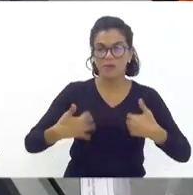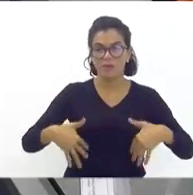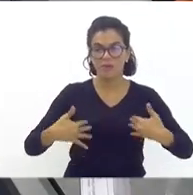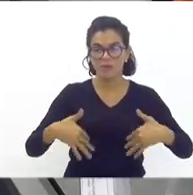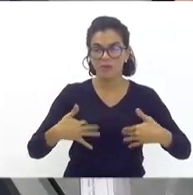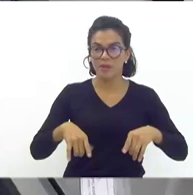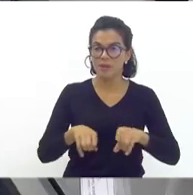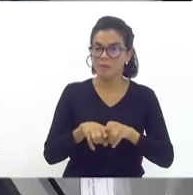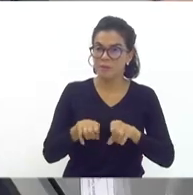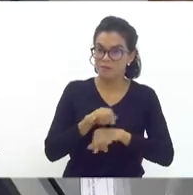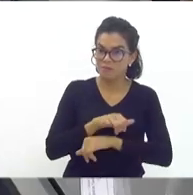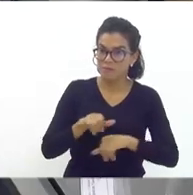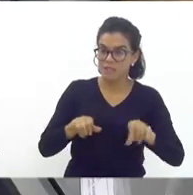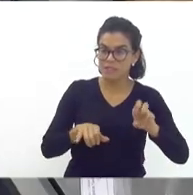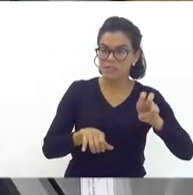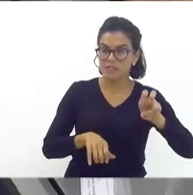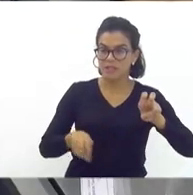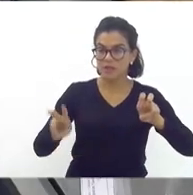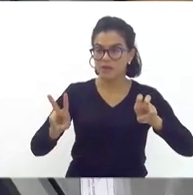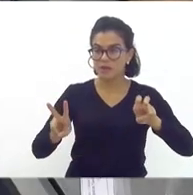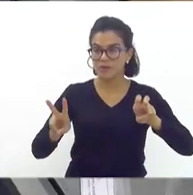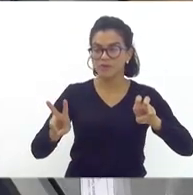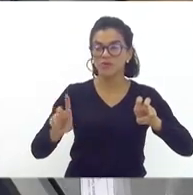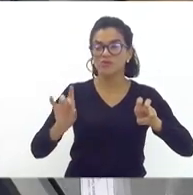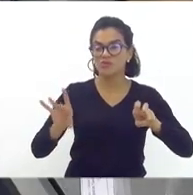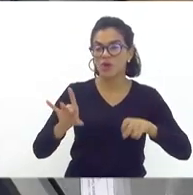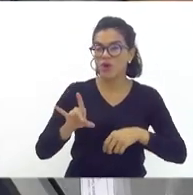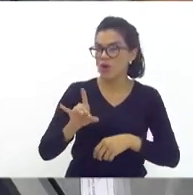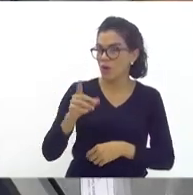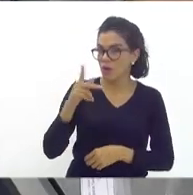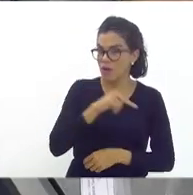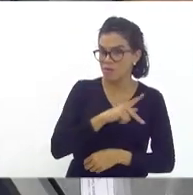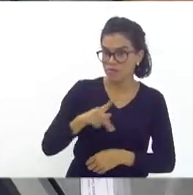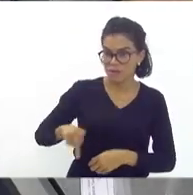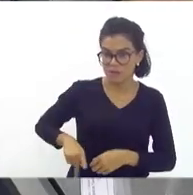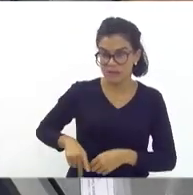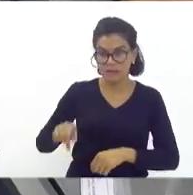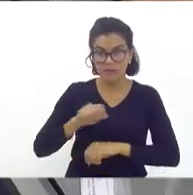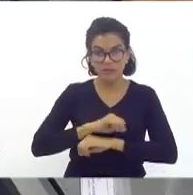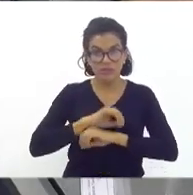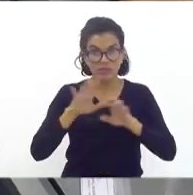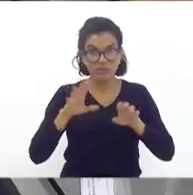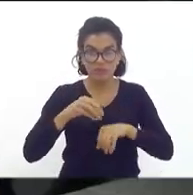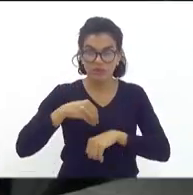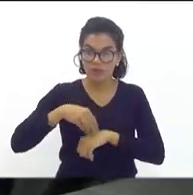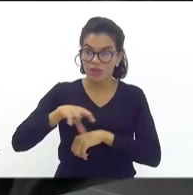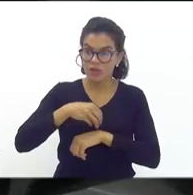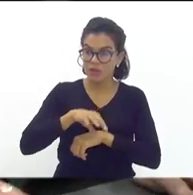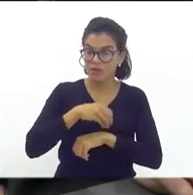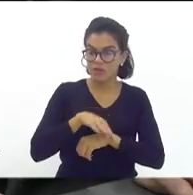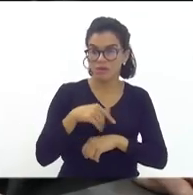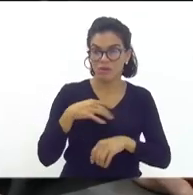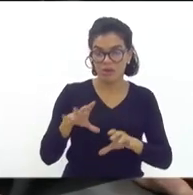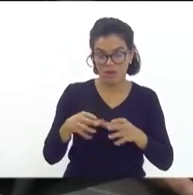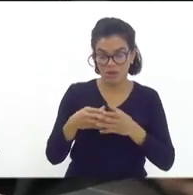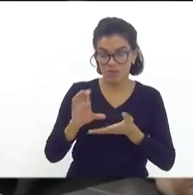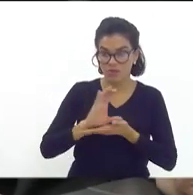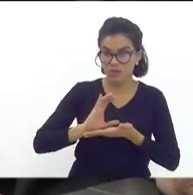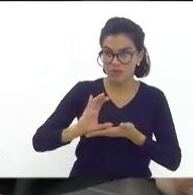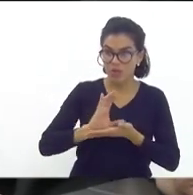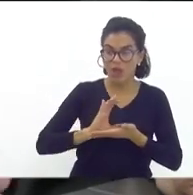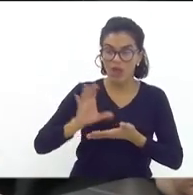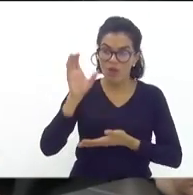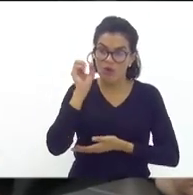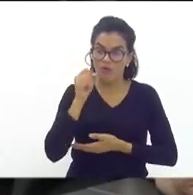Registro aqui então por 5 a 2 fazer a próxima motiva apenas com a presidente deixando claro que a disposição dessa desse colegiado de ouvir qualquer